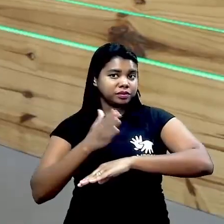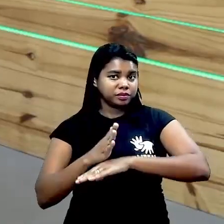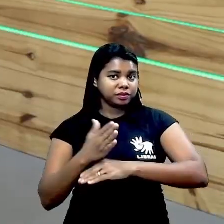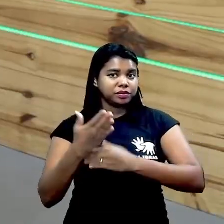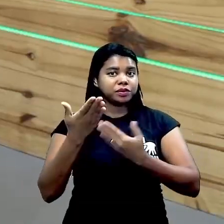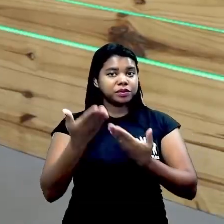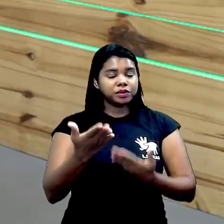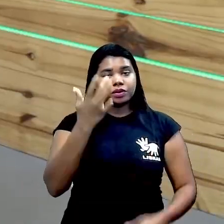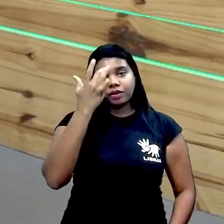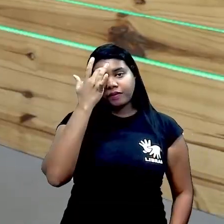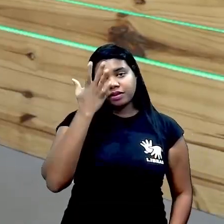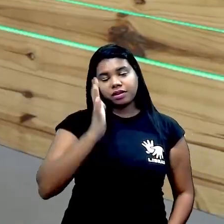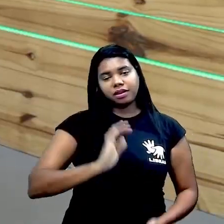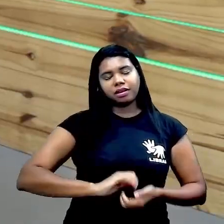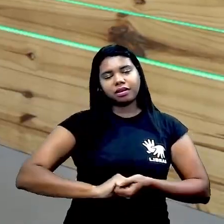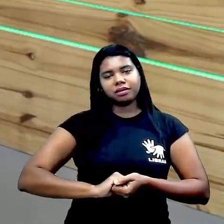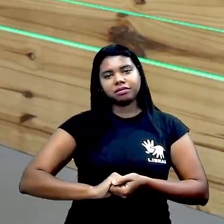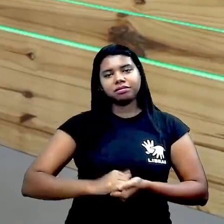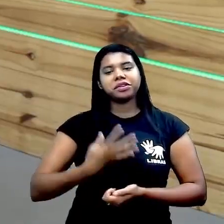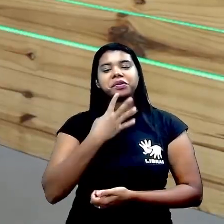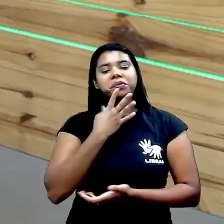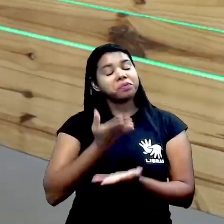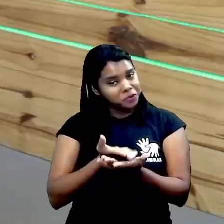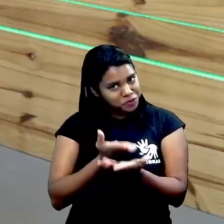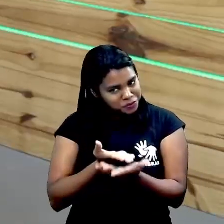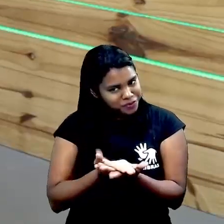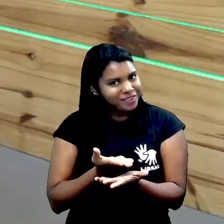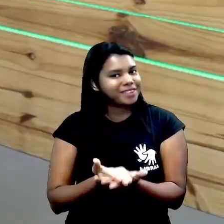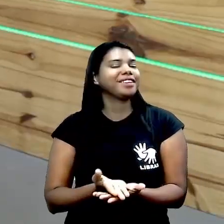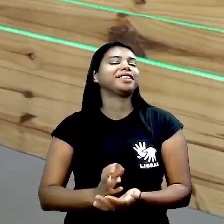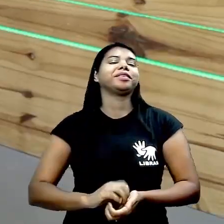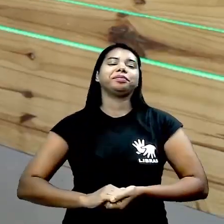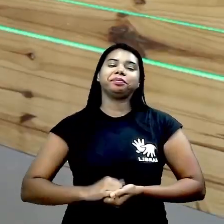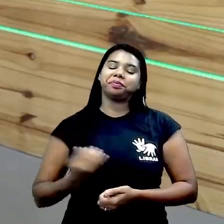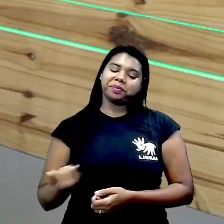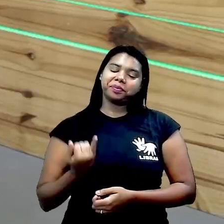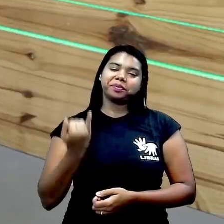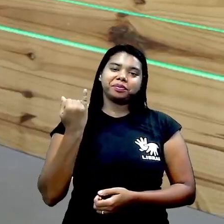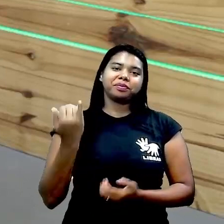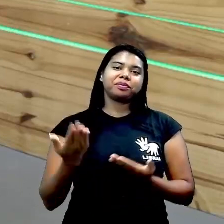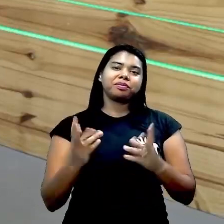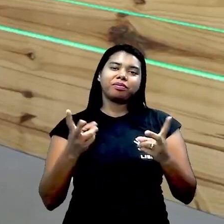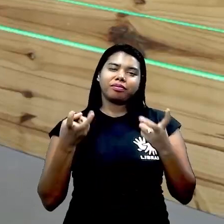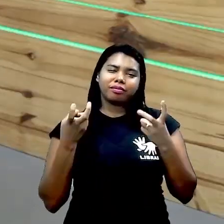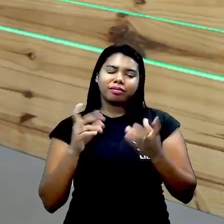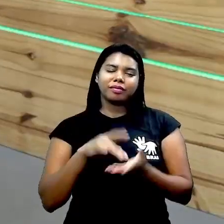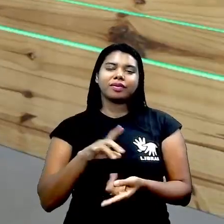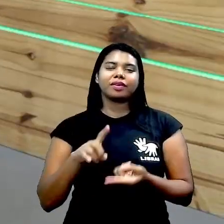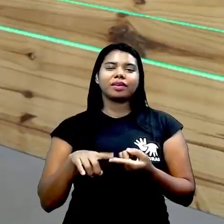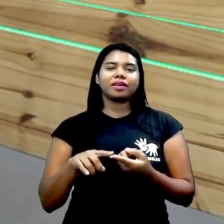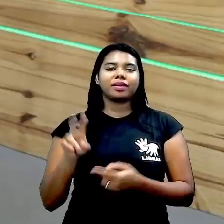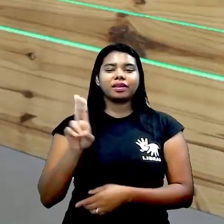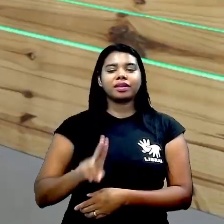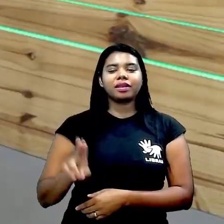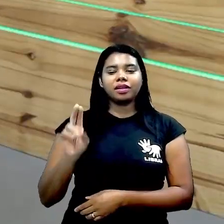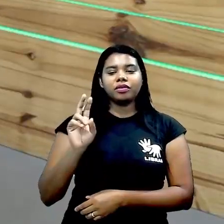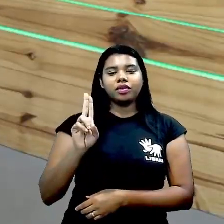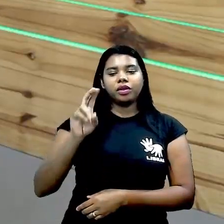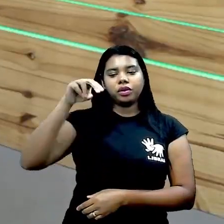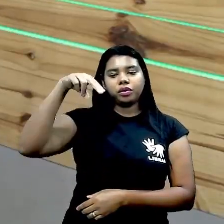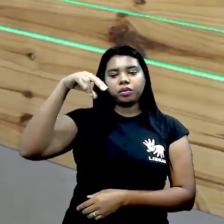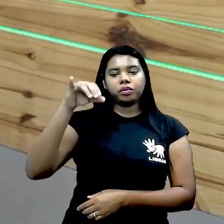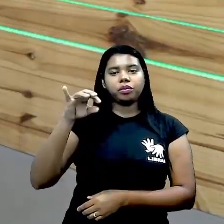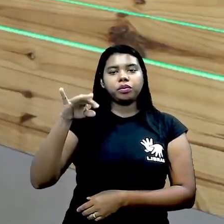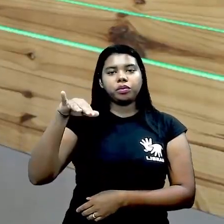para você uma facilidade. Só precisa ter conhecimento, tem que estudar, né? Tem que estudar. Então, vocês já perceberam que o que ele usou foi Unity, que está ali